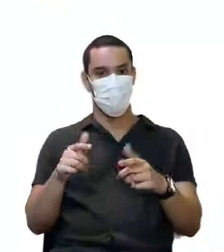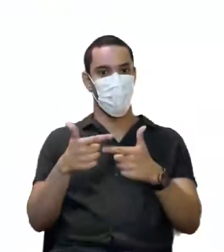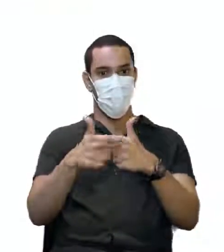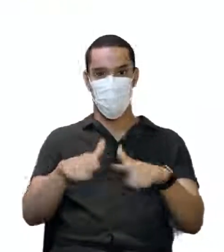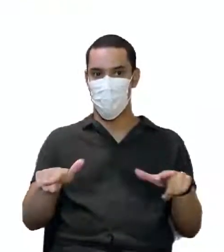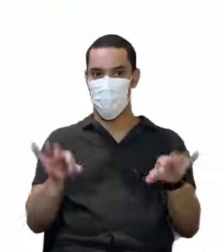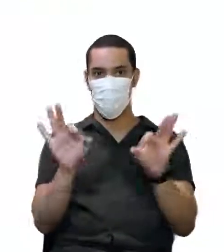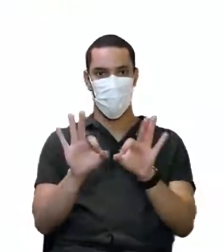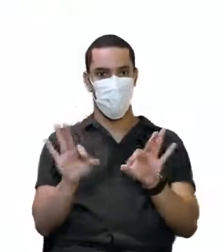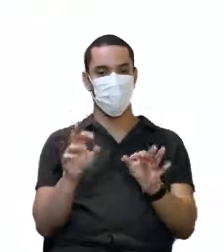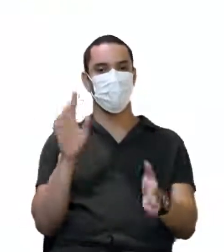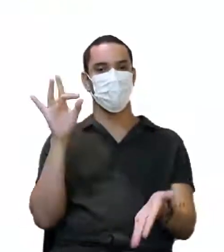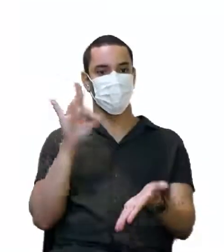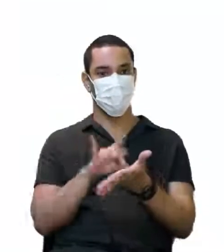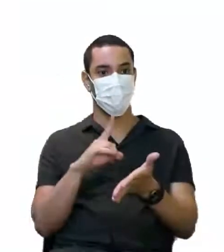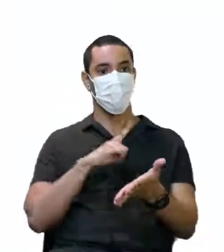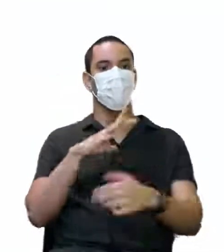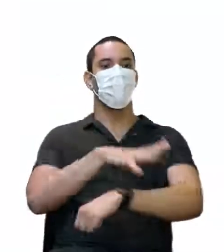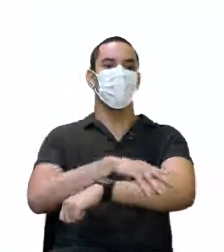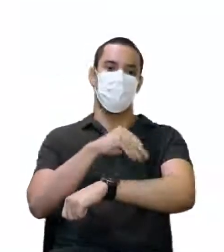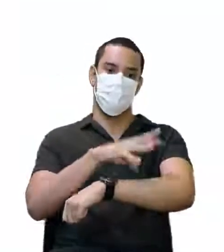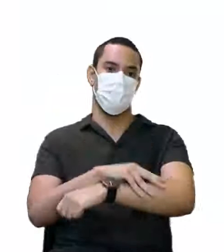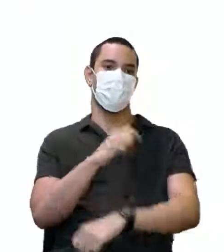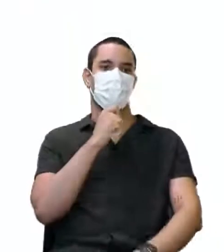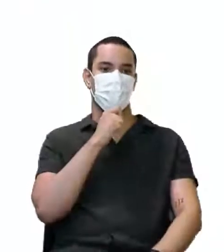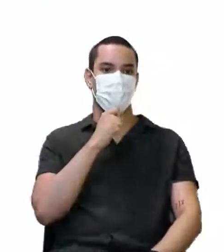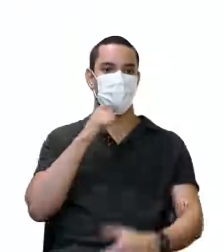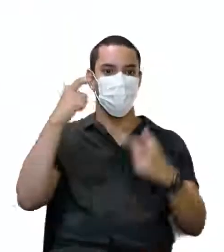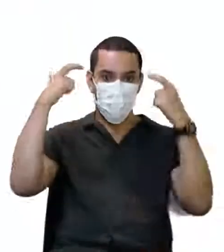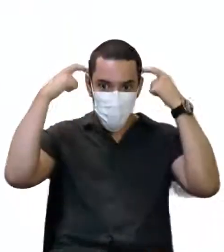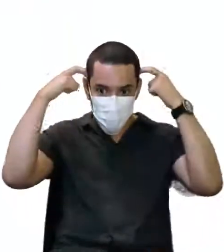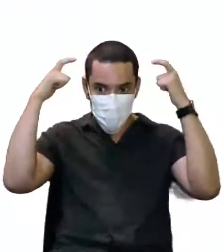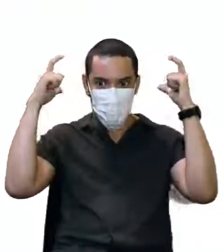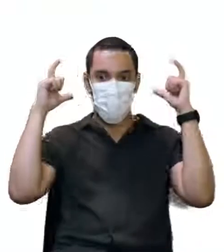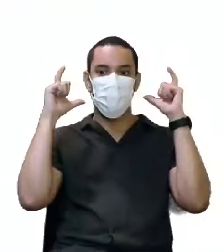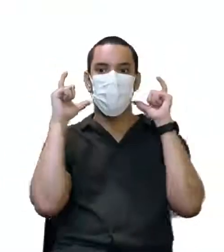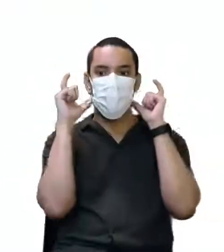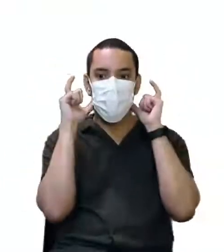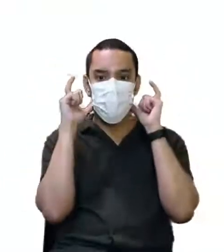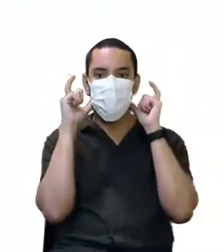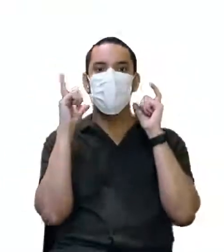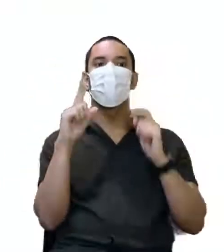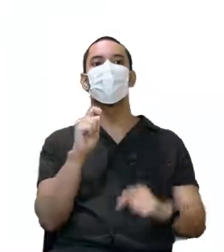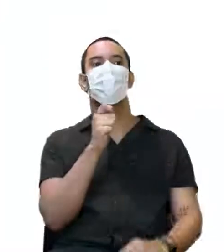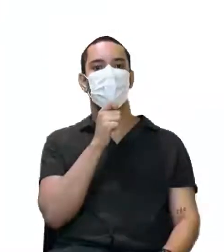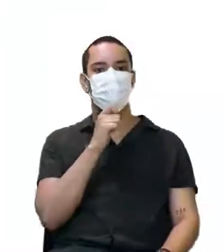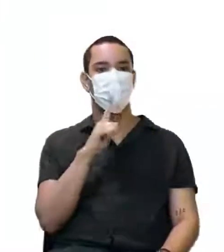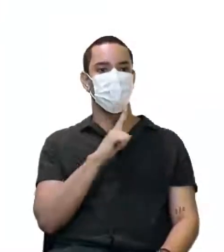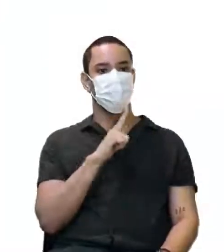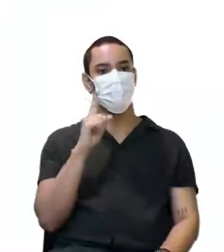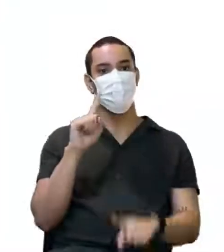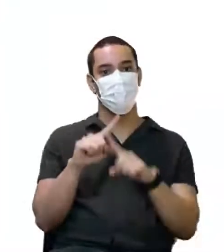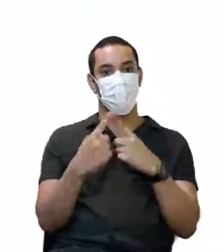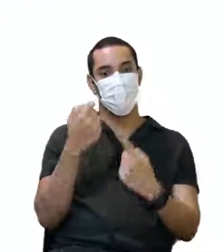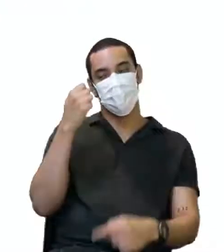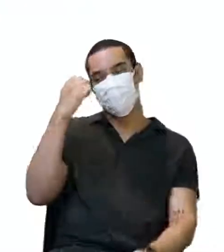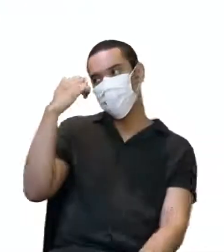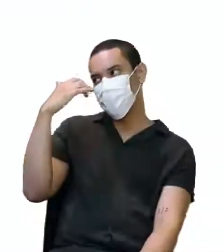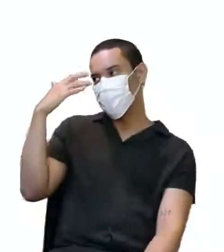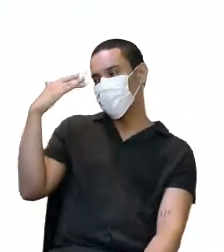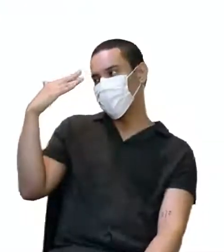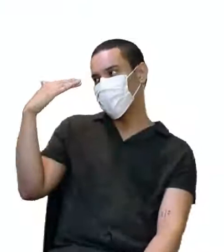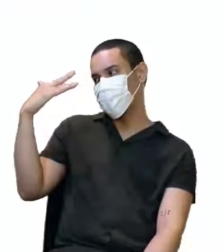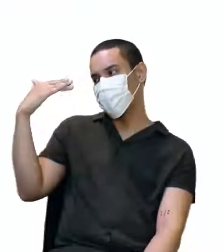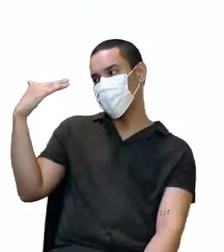né? Tinha muito pelo ainda aqui, uma orelhona que você não tá vendo, mas tá aqui a orelhona, é enorme. Mas o olhar,